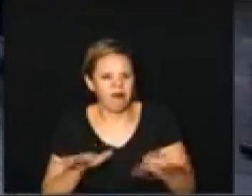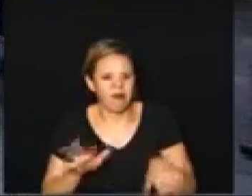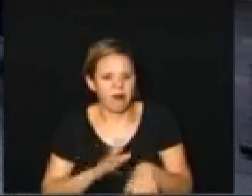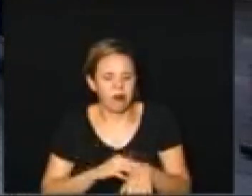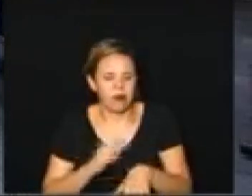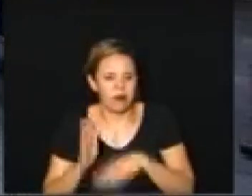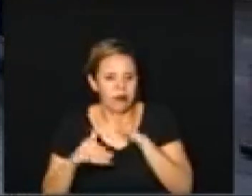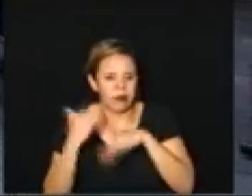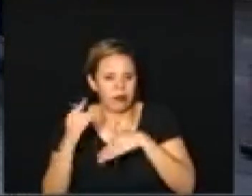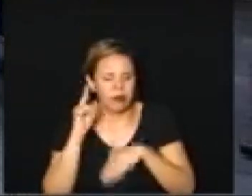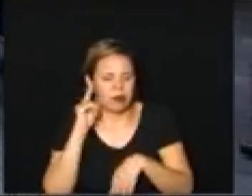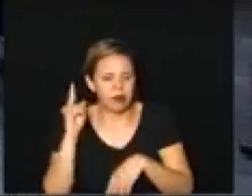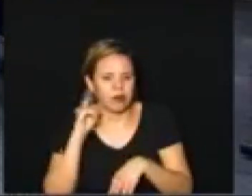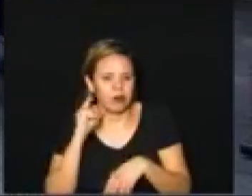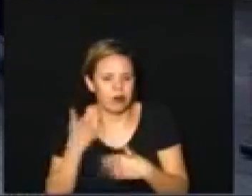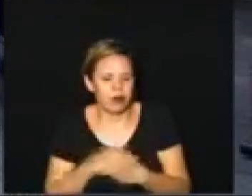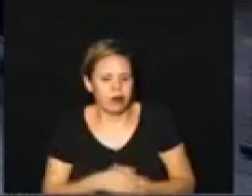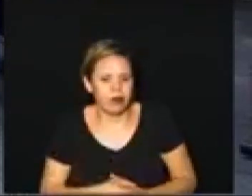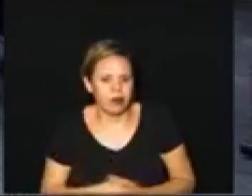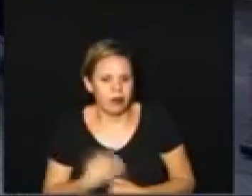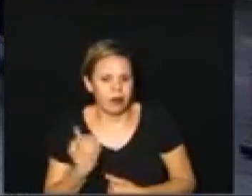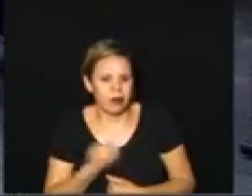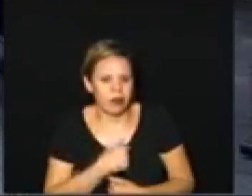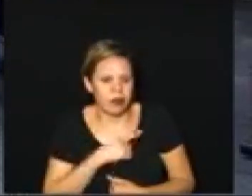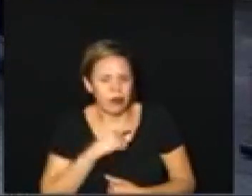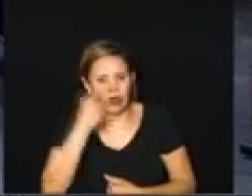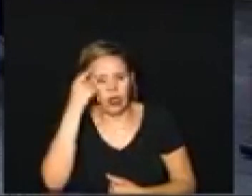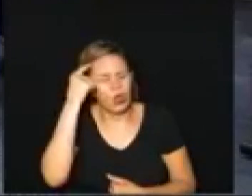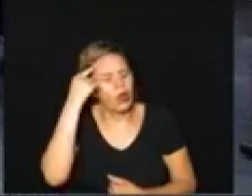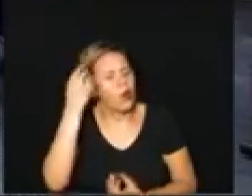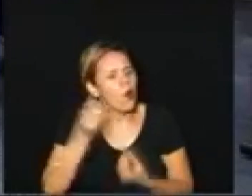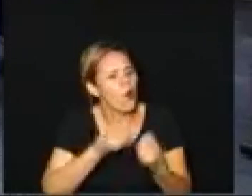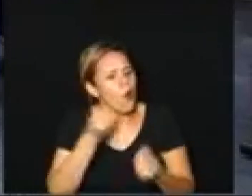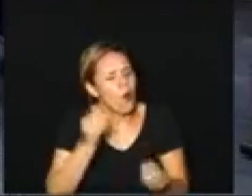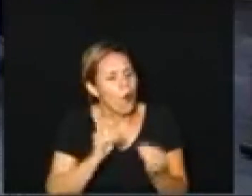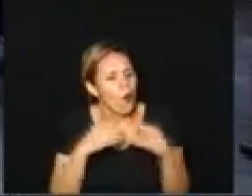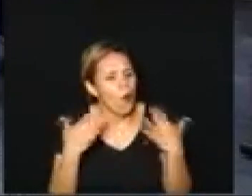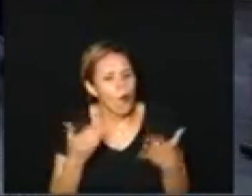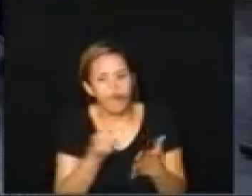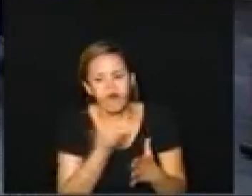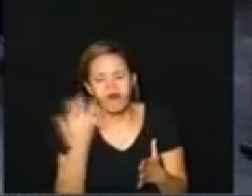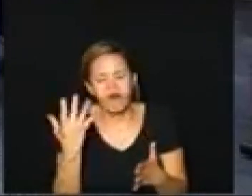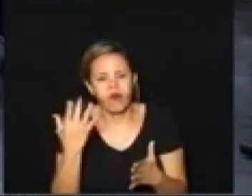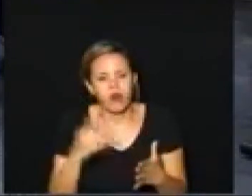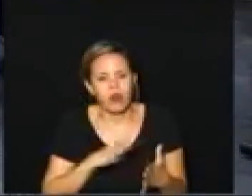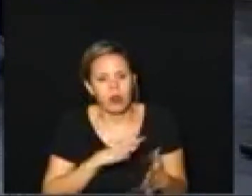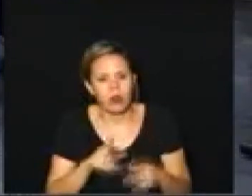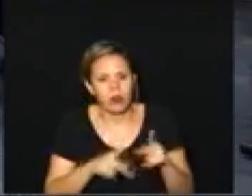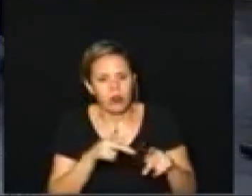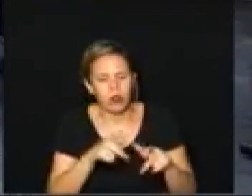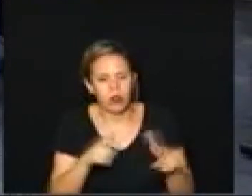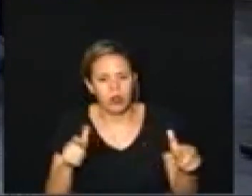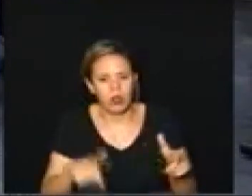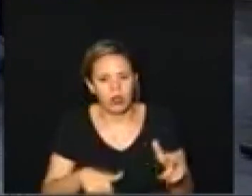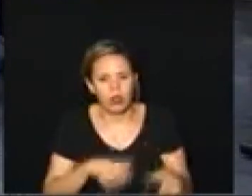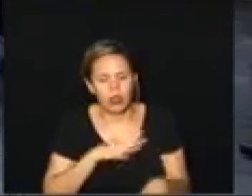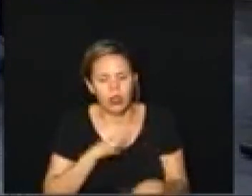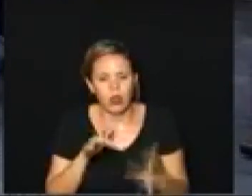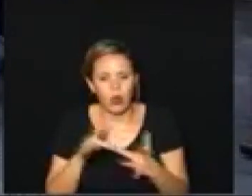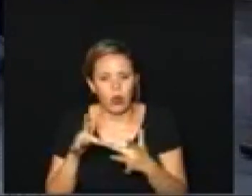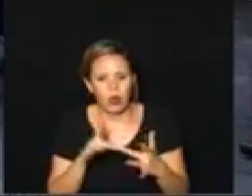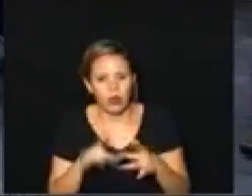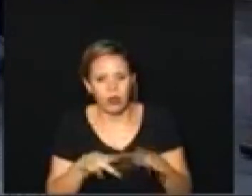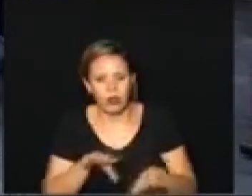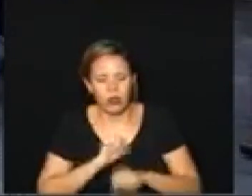evolui cada dia, um dia, não é? E a gente vai ter uma ideia exatamente de qual é o percentual da nossa população que já teve contato